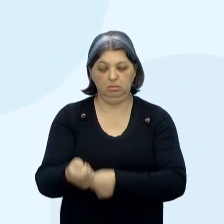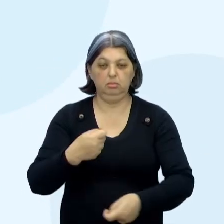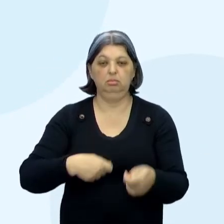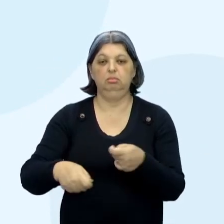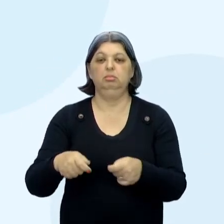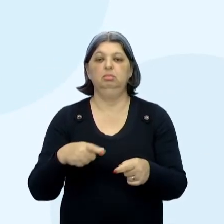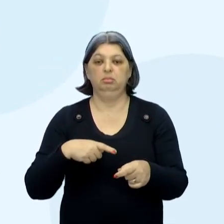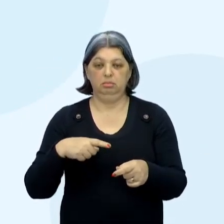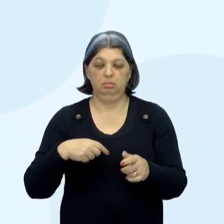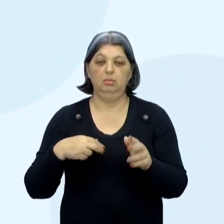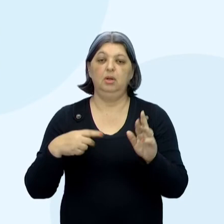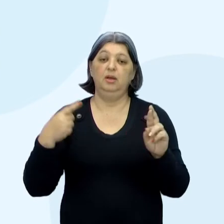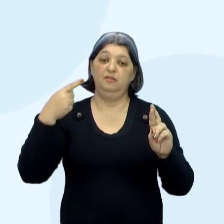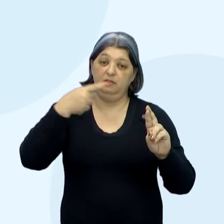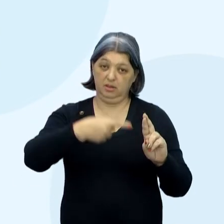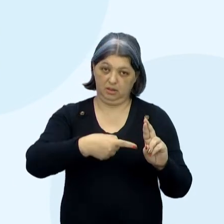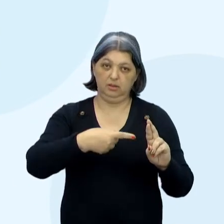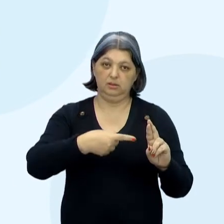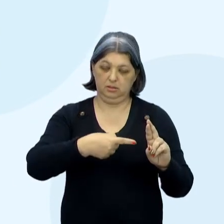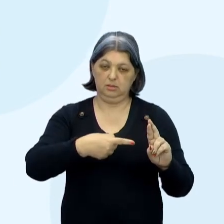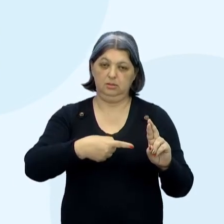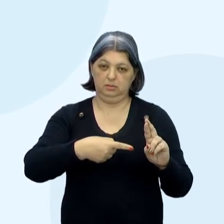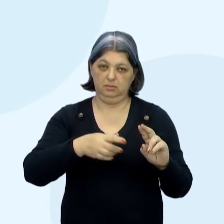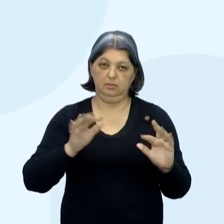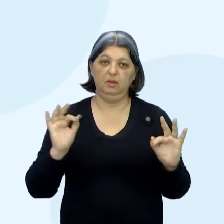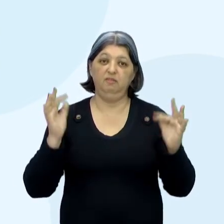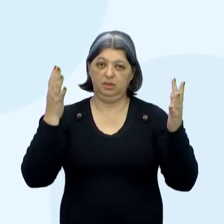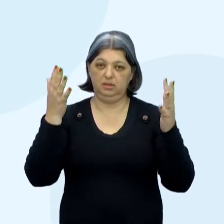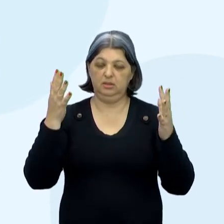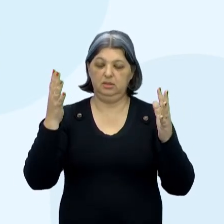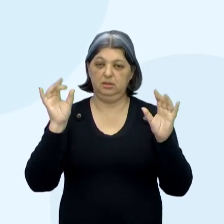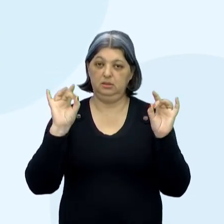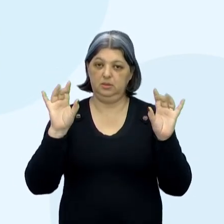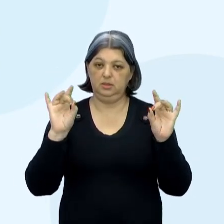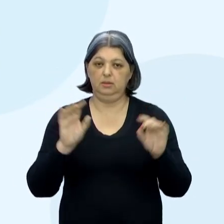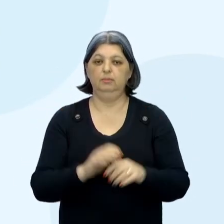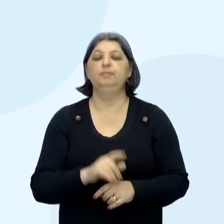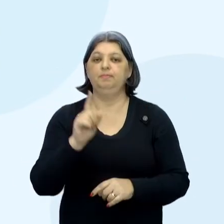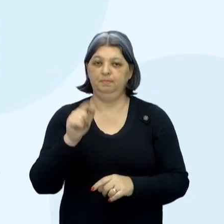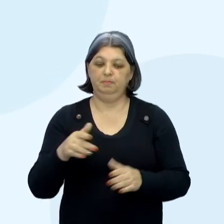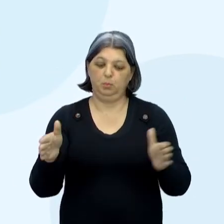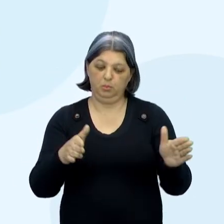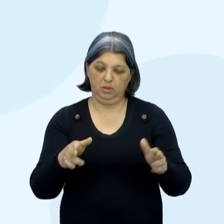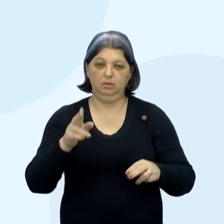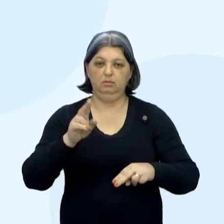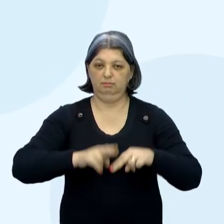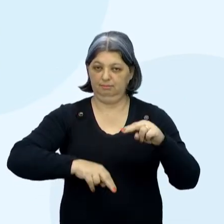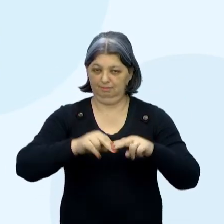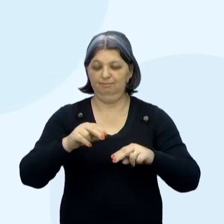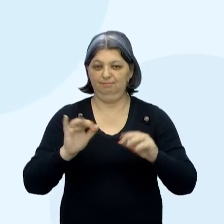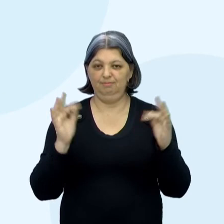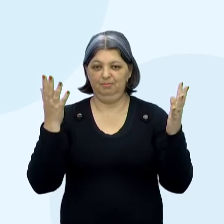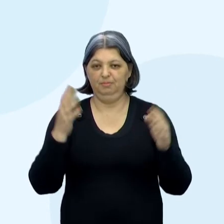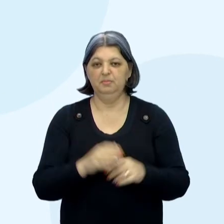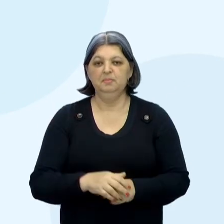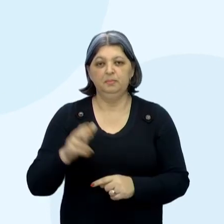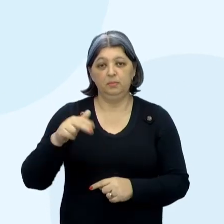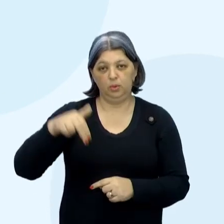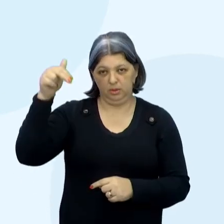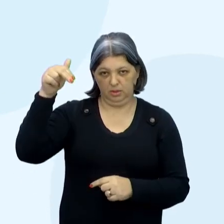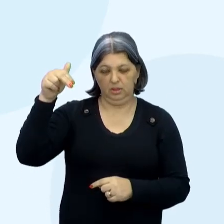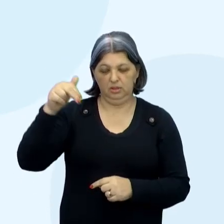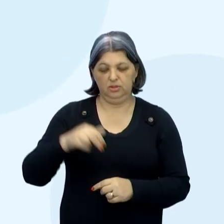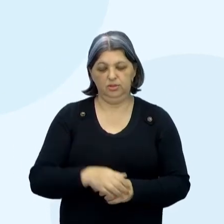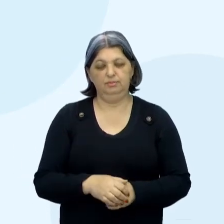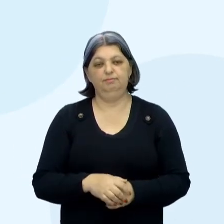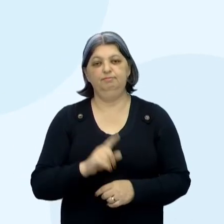como referência da grandeza dessas festas é a festa junina. O Nordeste, isso é